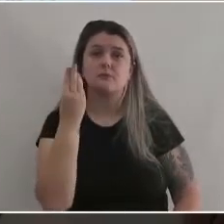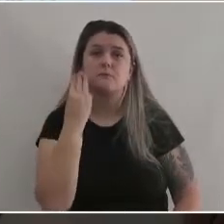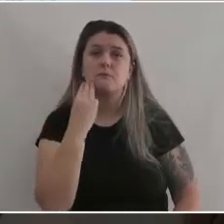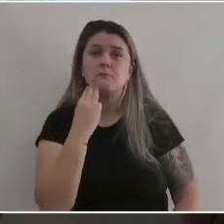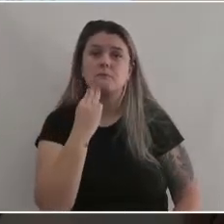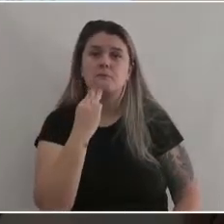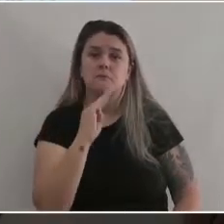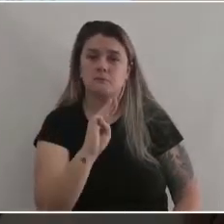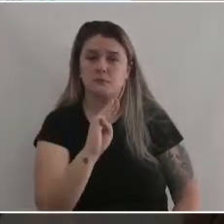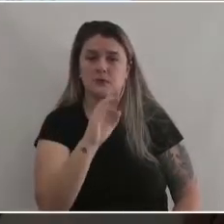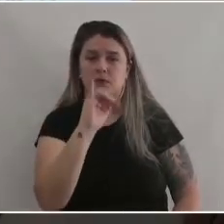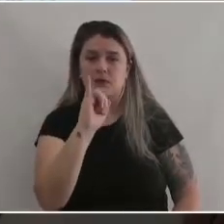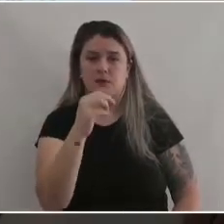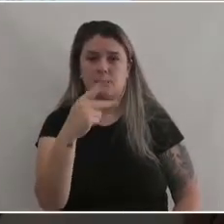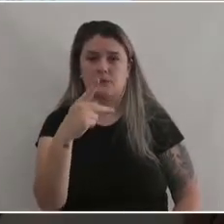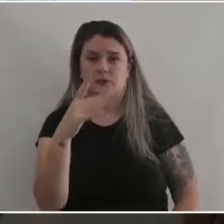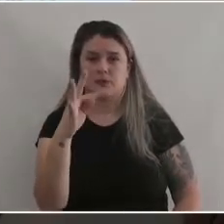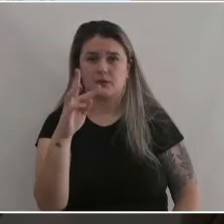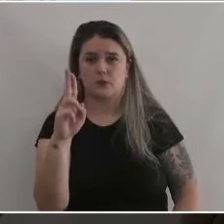14.609.000 de IPTU,